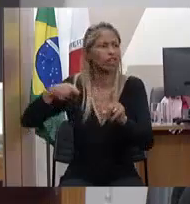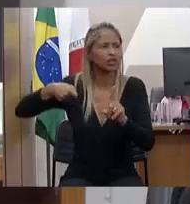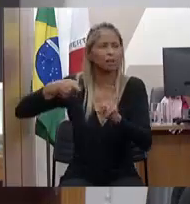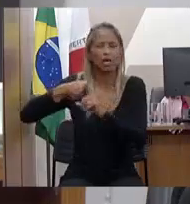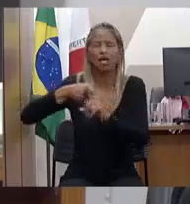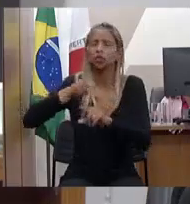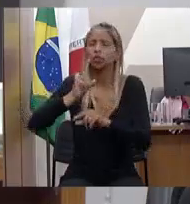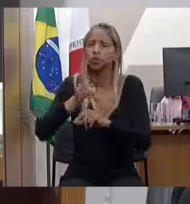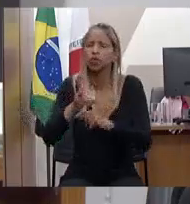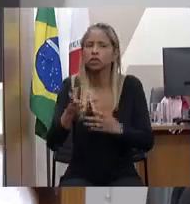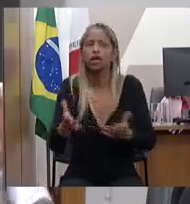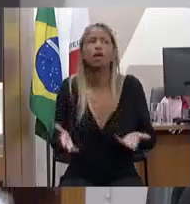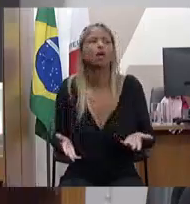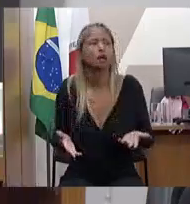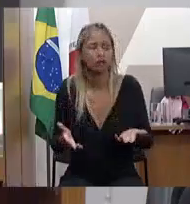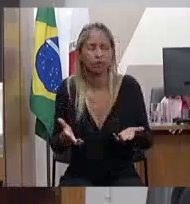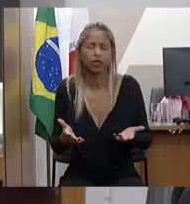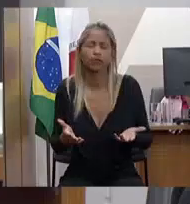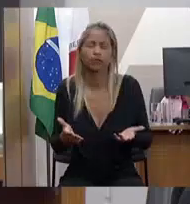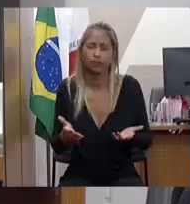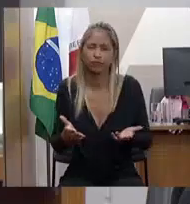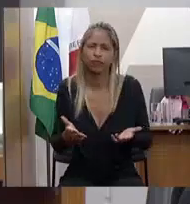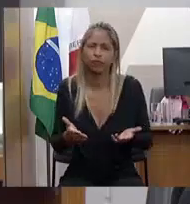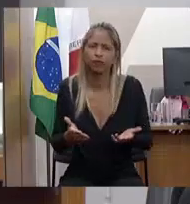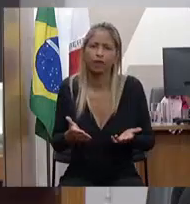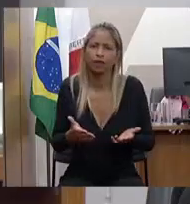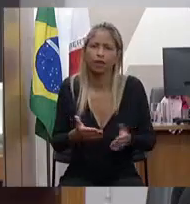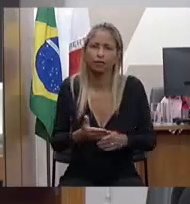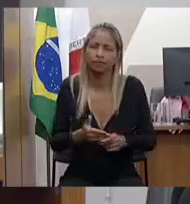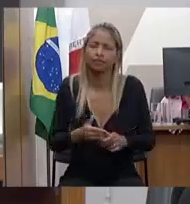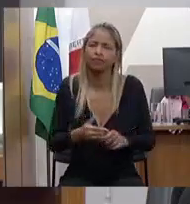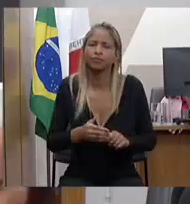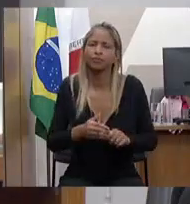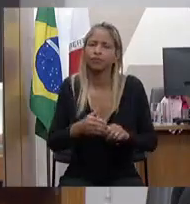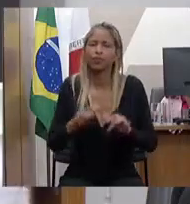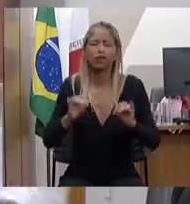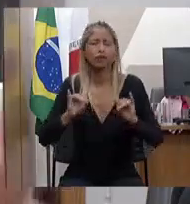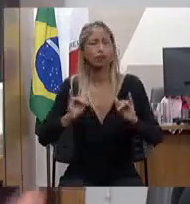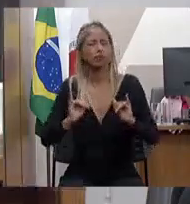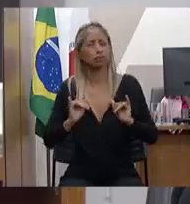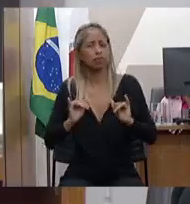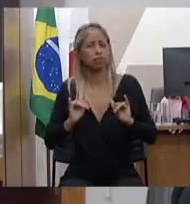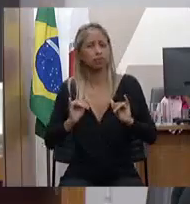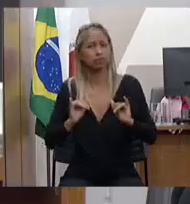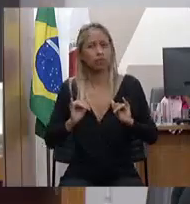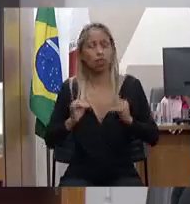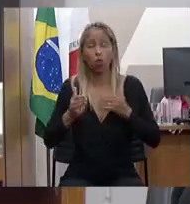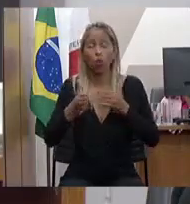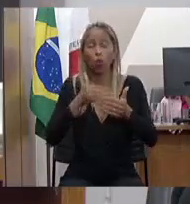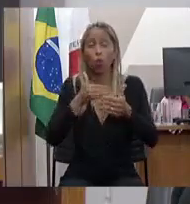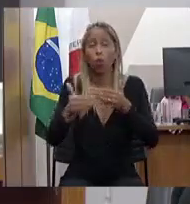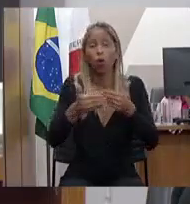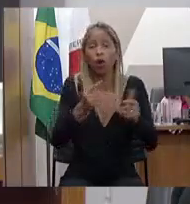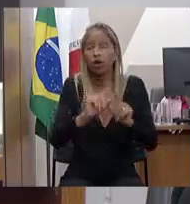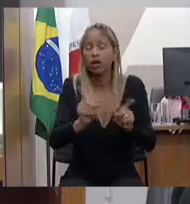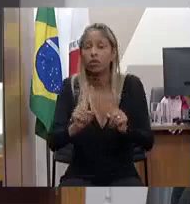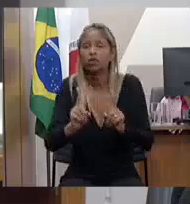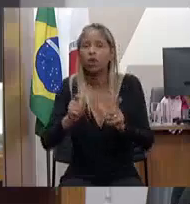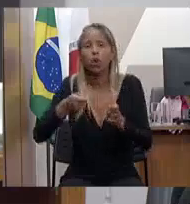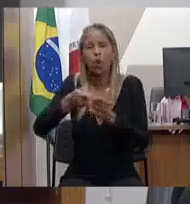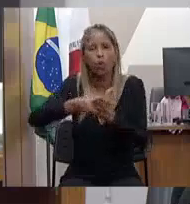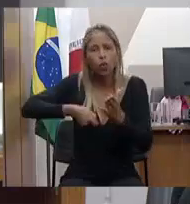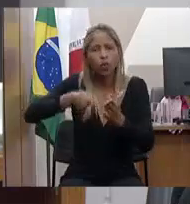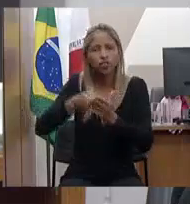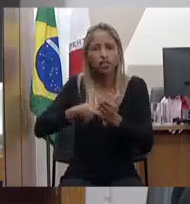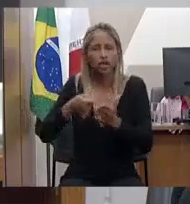não é uma situação de acomodação ou de qualquer coisa por aí fora pelo contrário é de muita